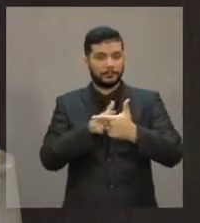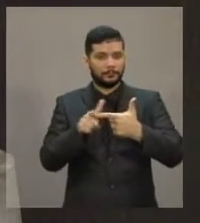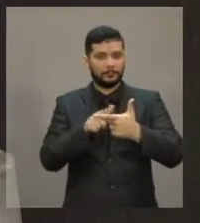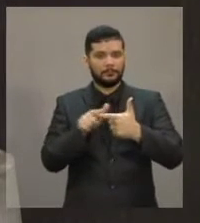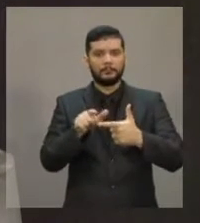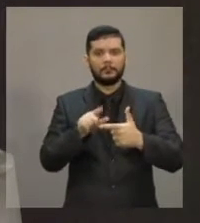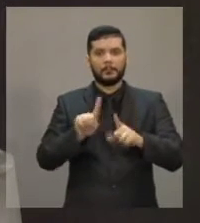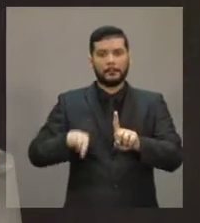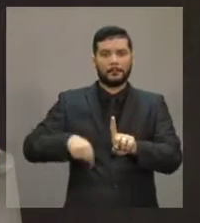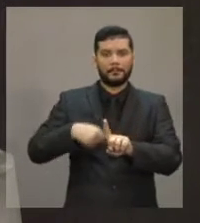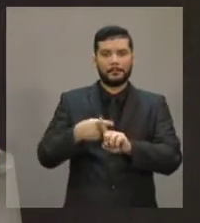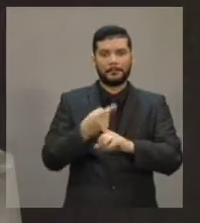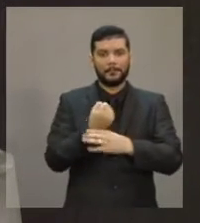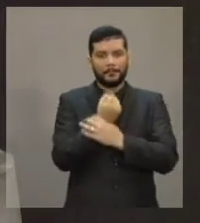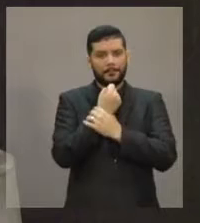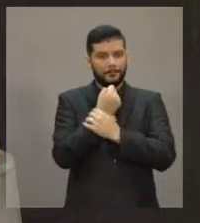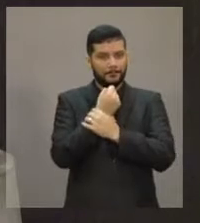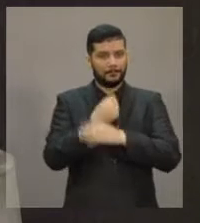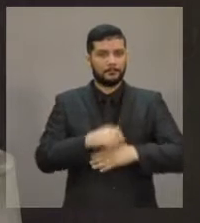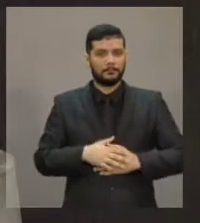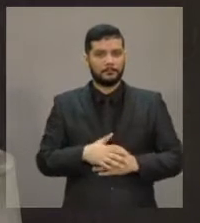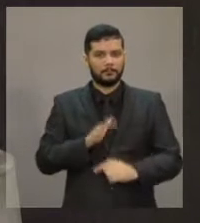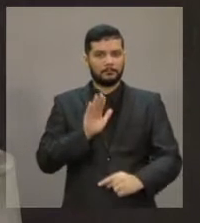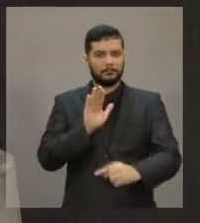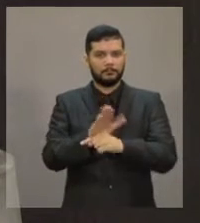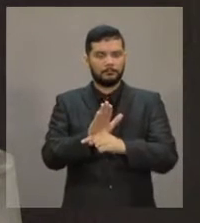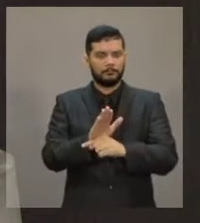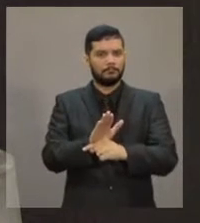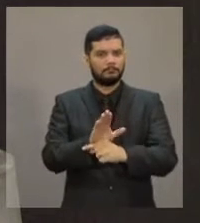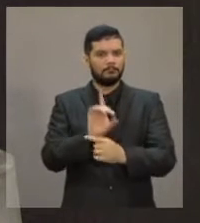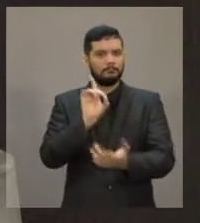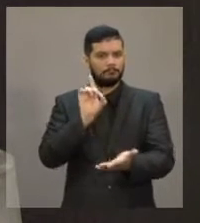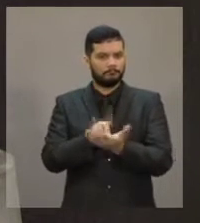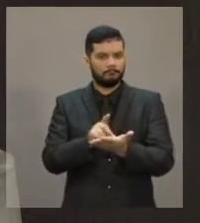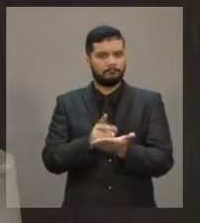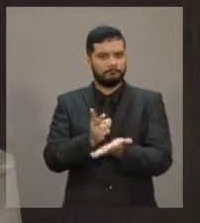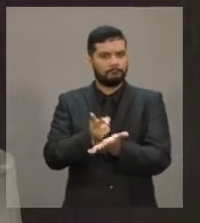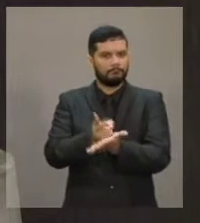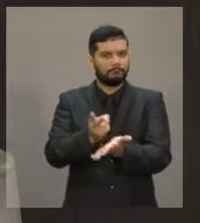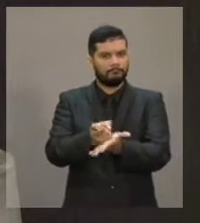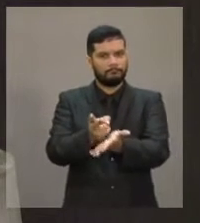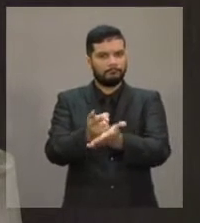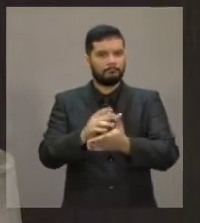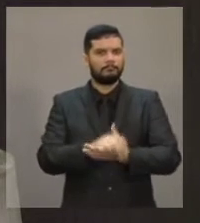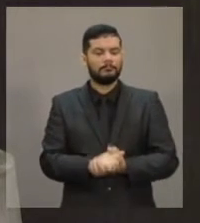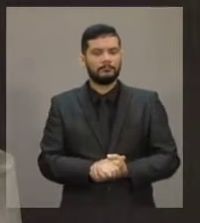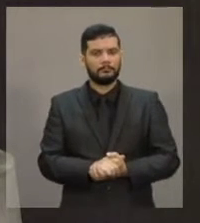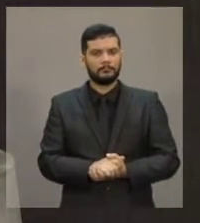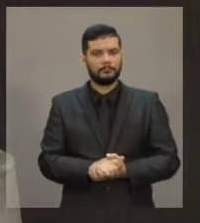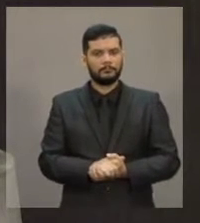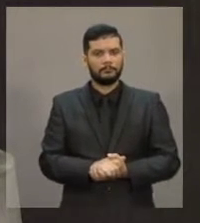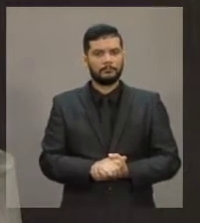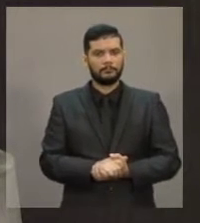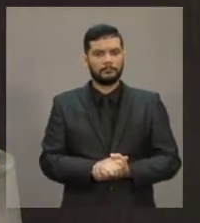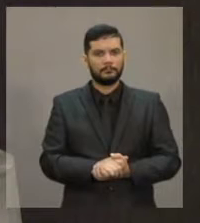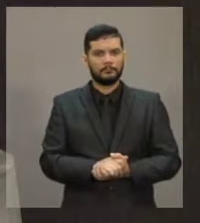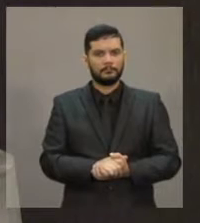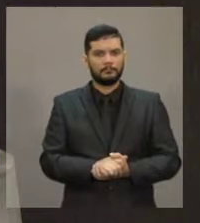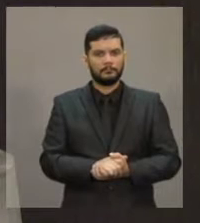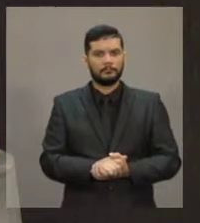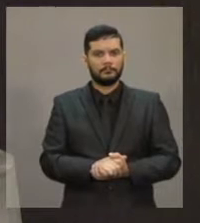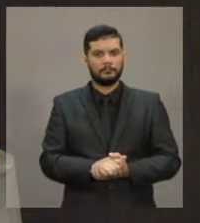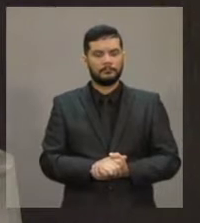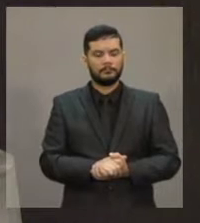proteção. Essa é uma contribuição efetiva, para além das palavras, para